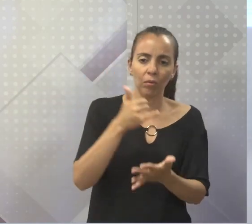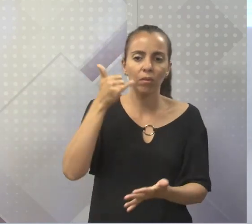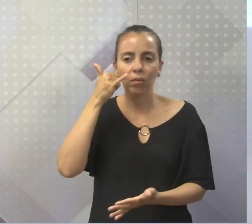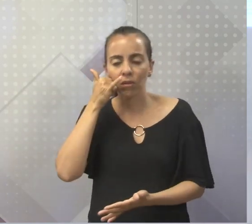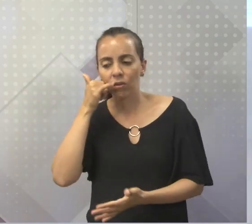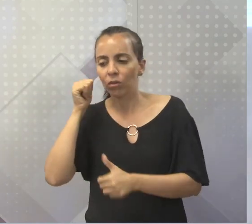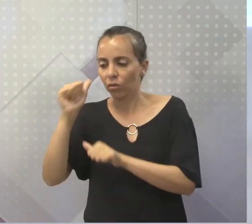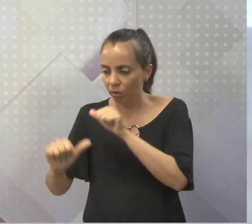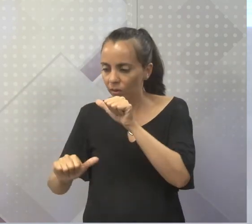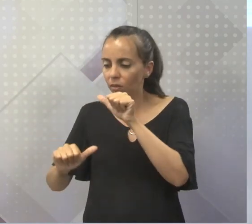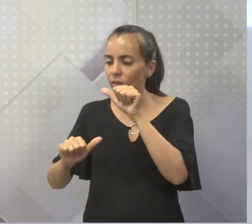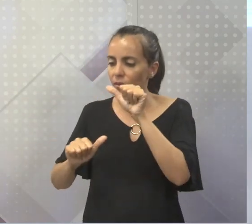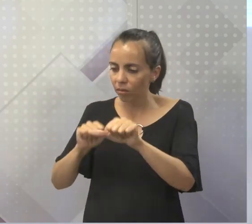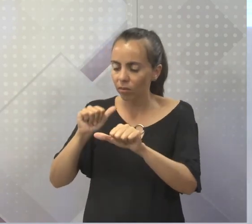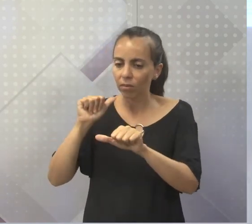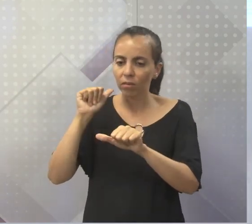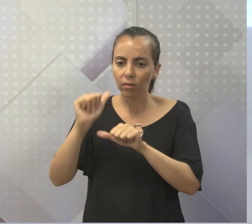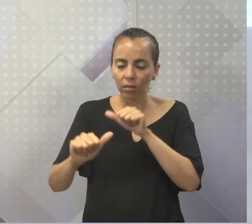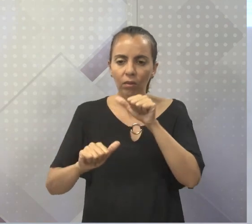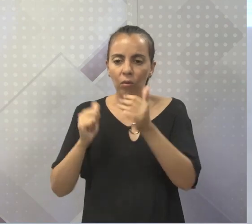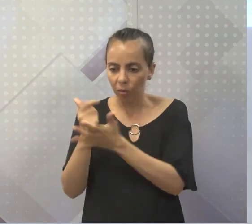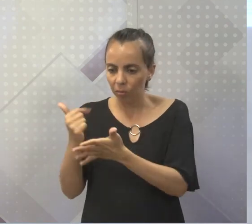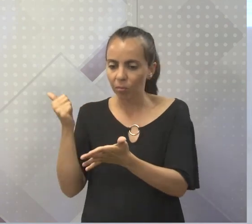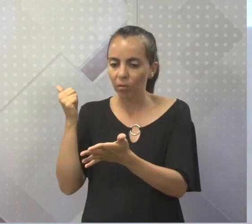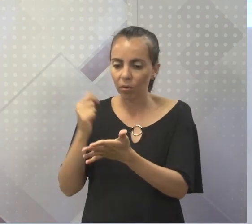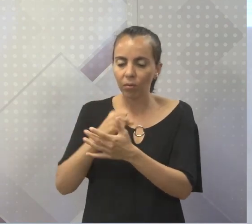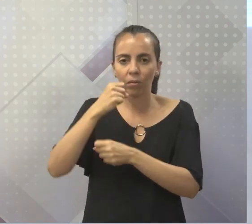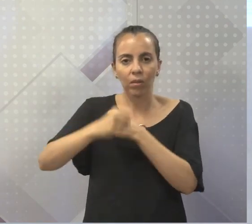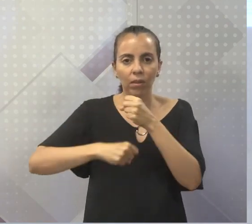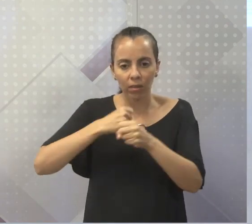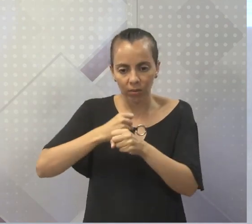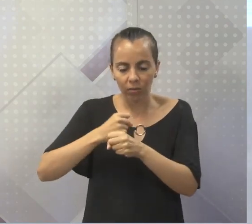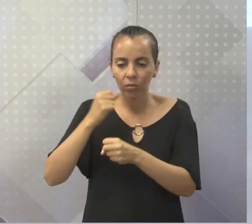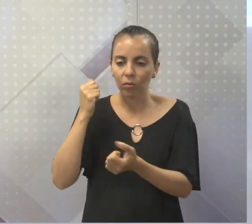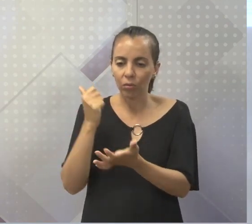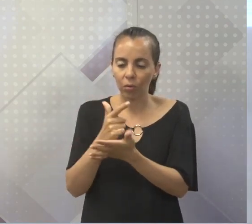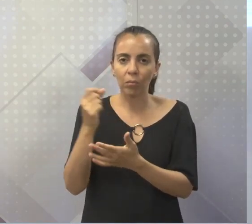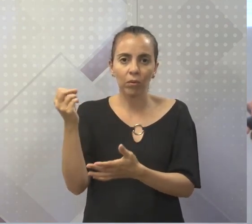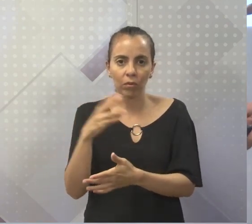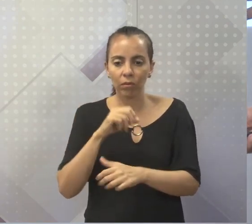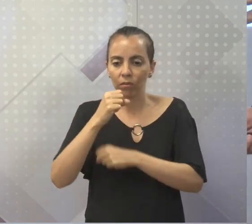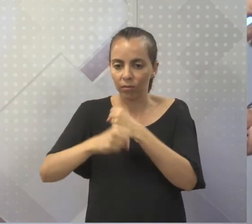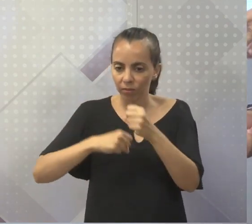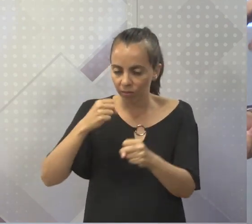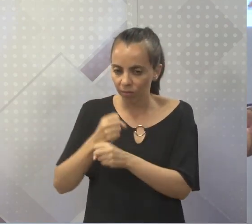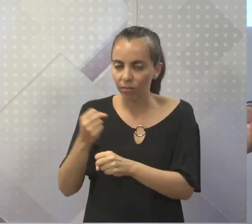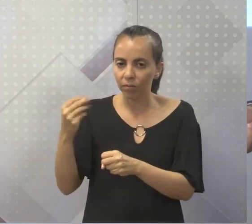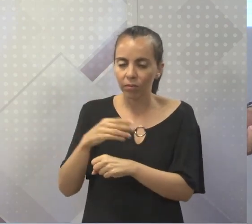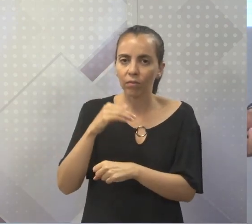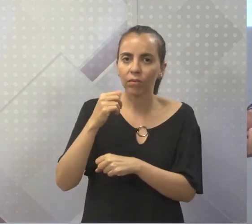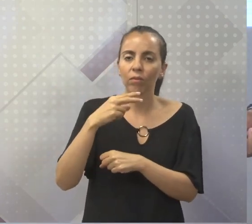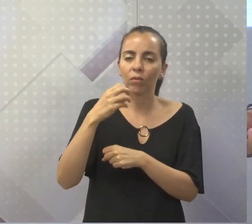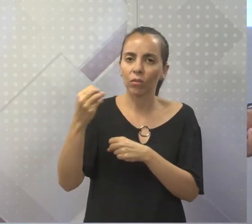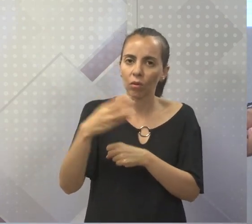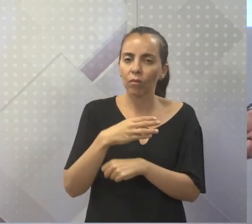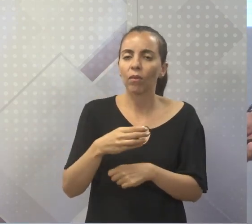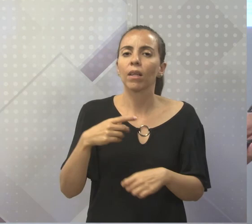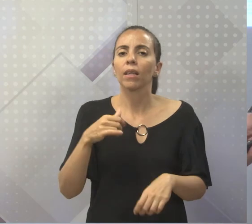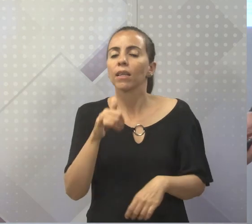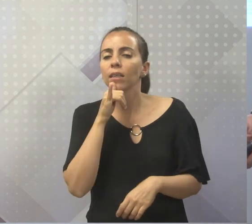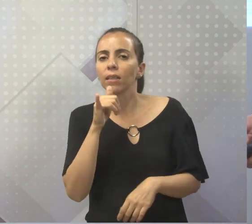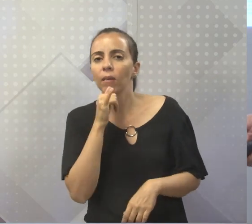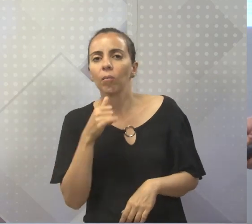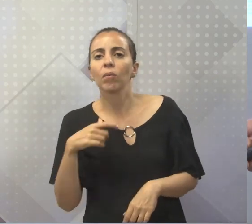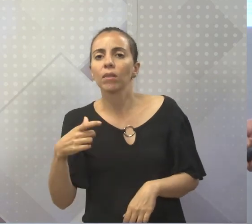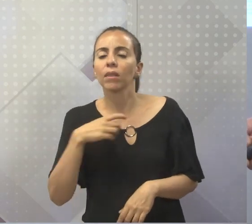trocar de aparelho Diane amo se coloca o aparelho lembra que a época vazia iPhone dois é passou um bocado de